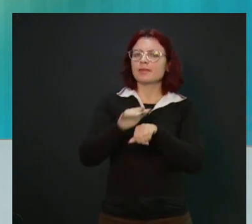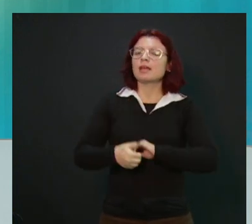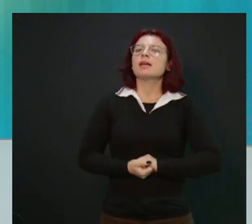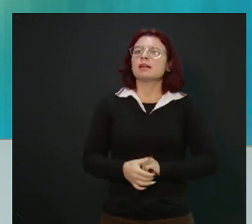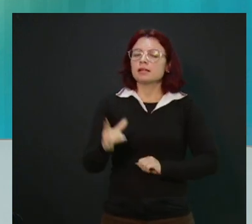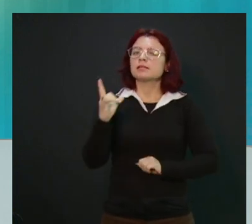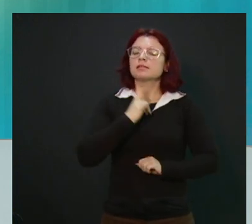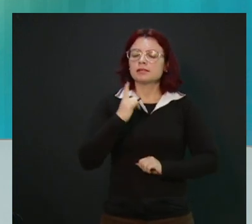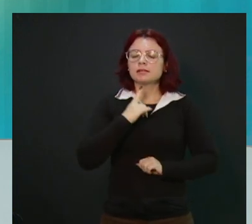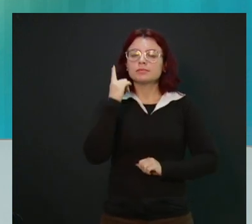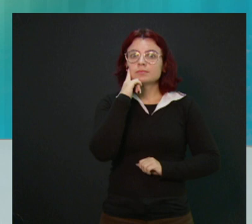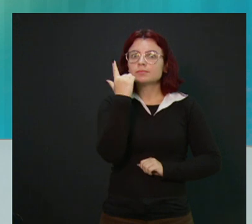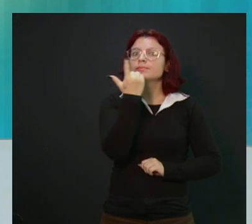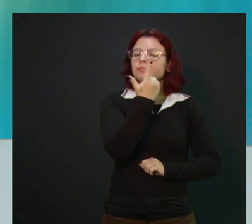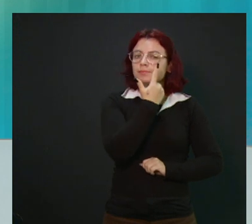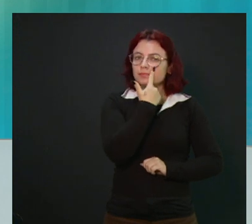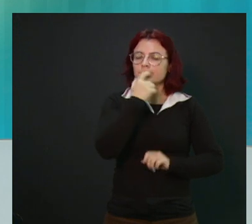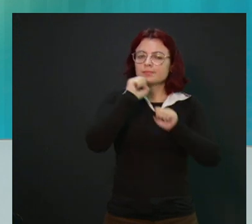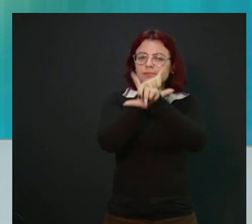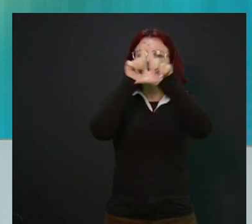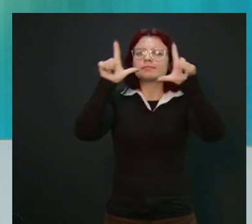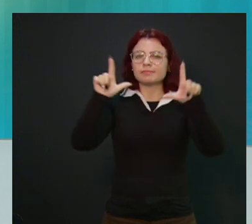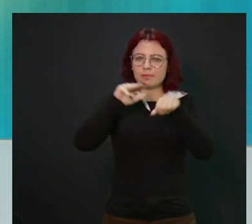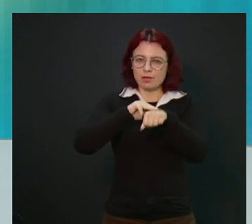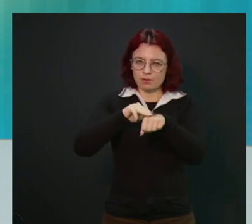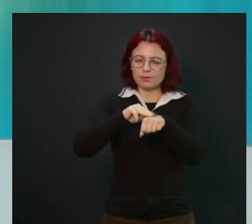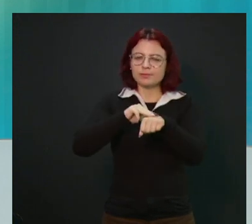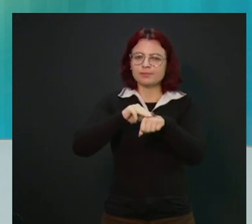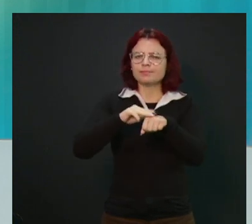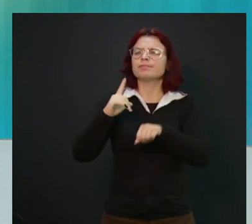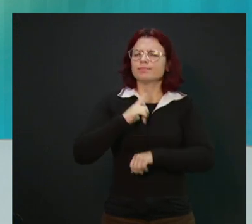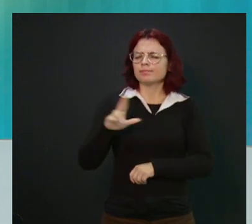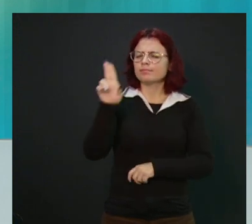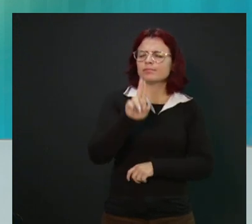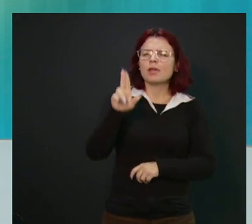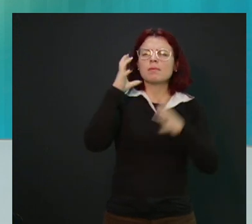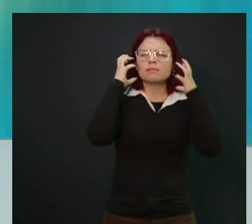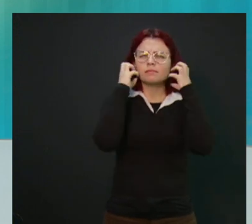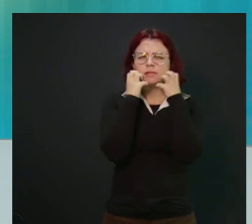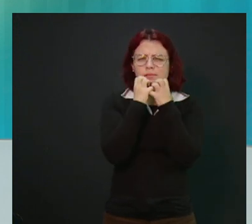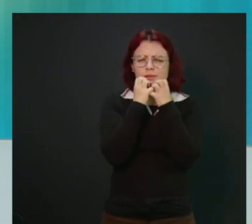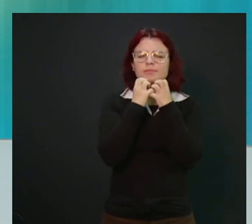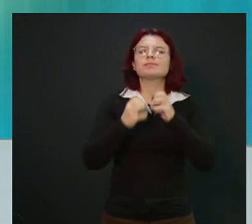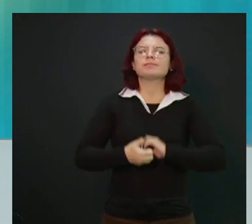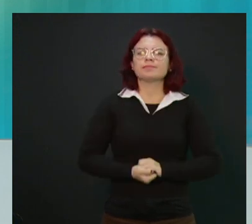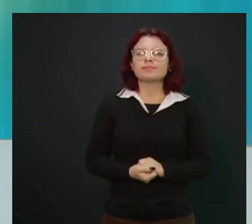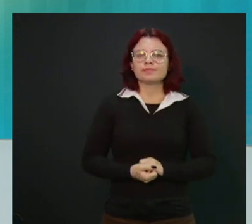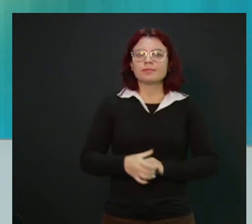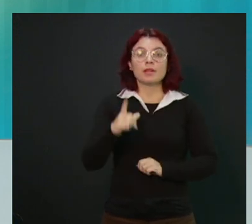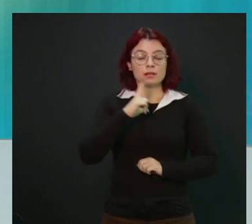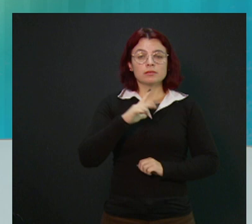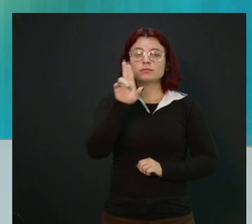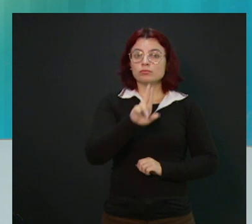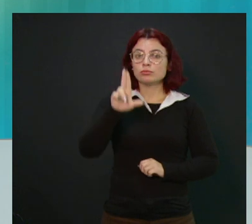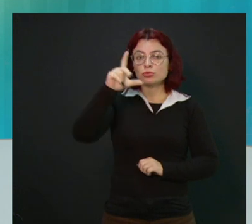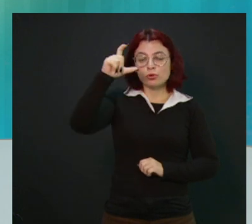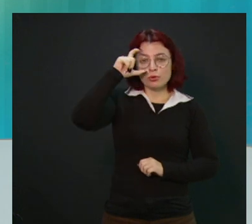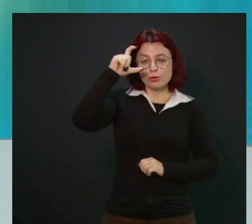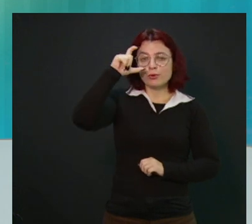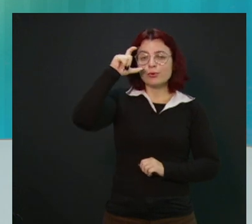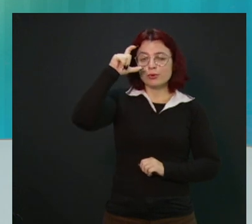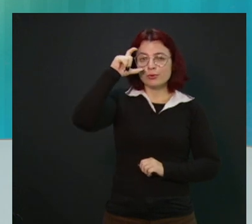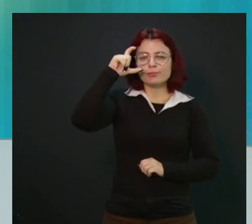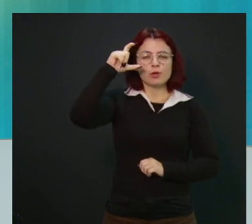tenho olhos castanhos claros, utilizo barba, utilizo óculos, um